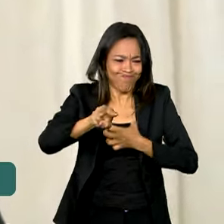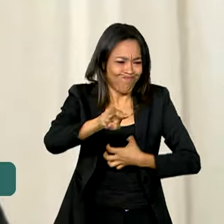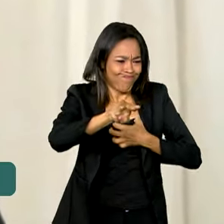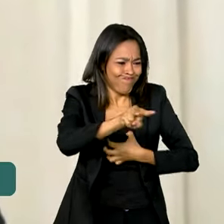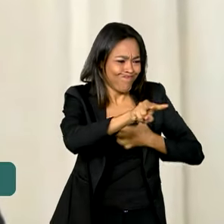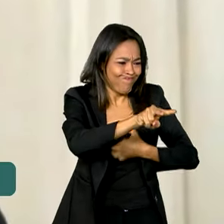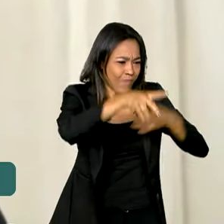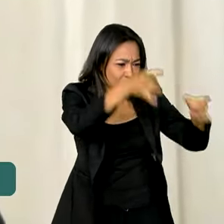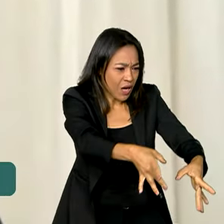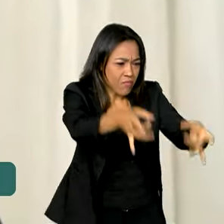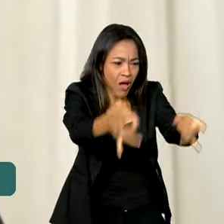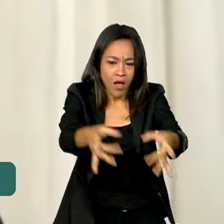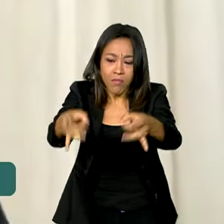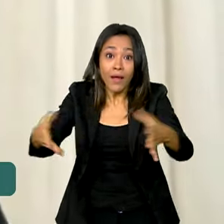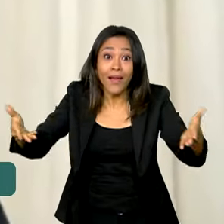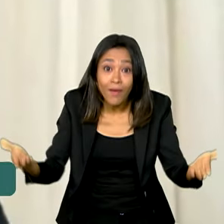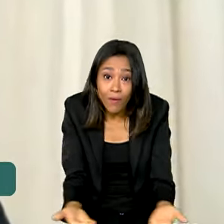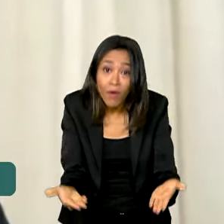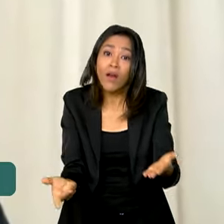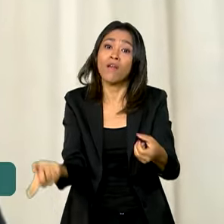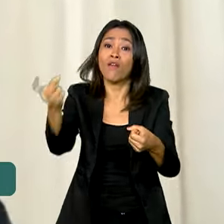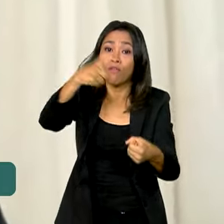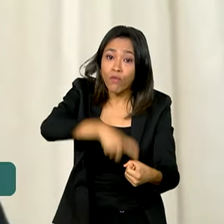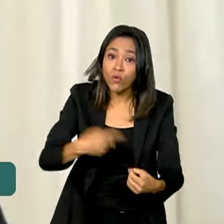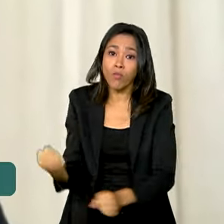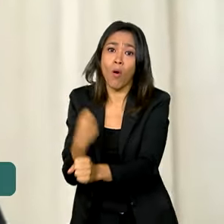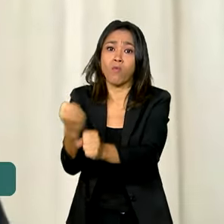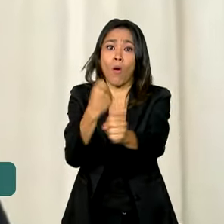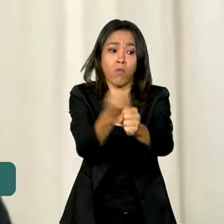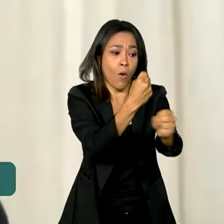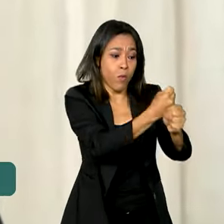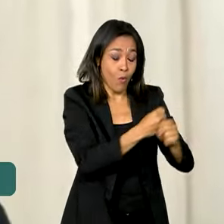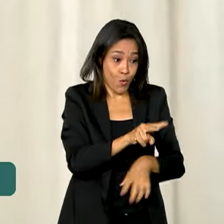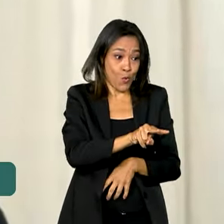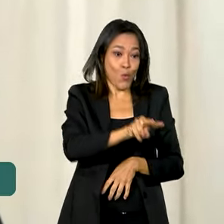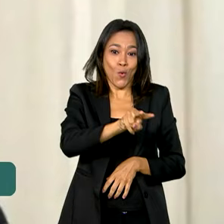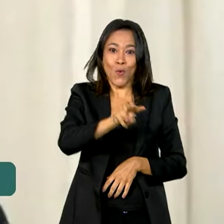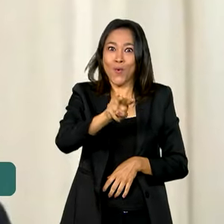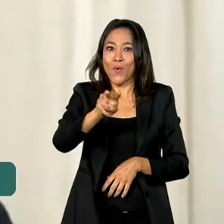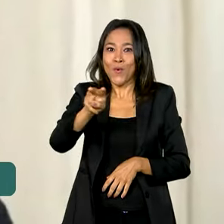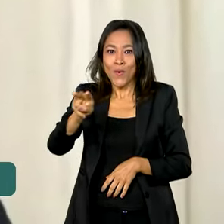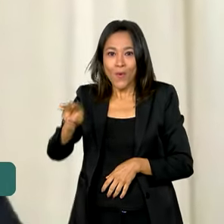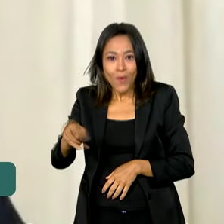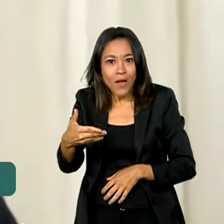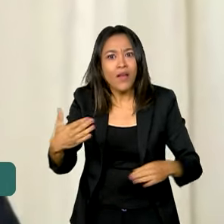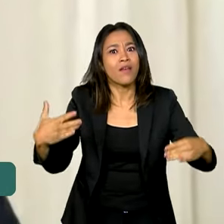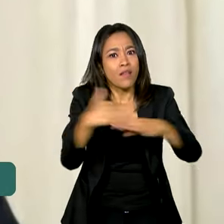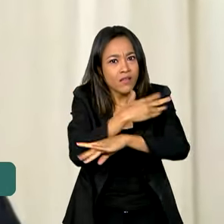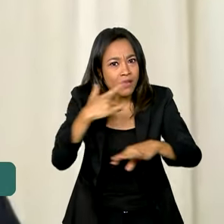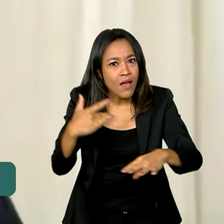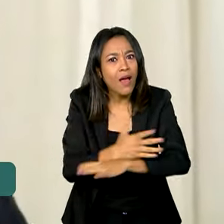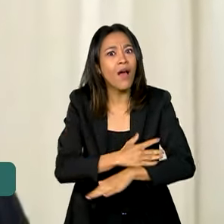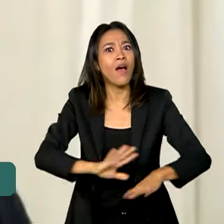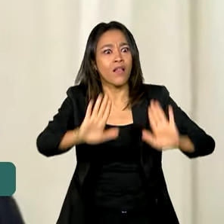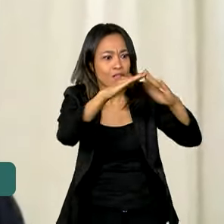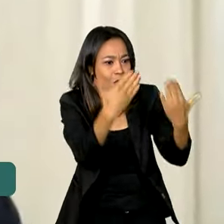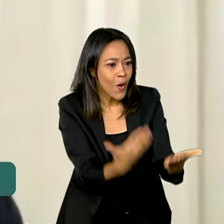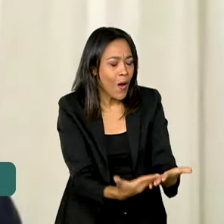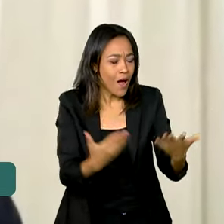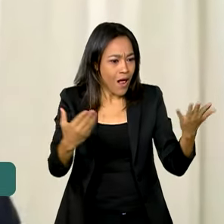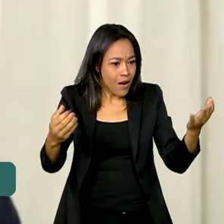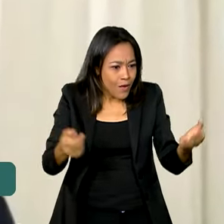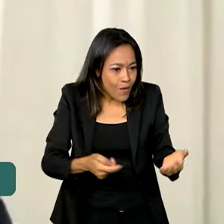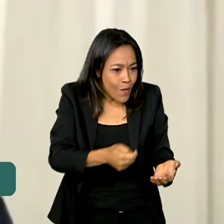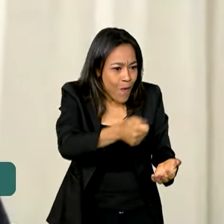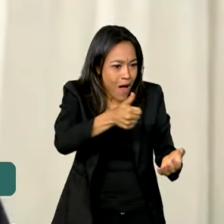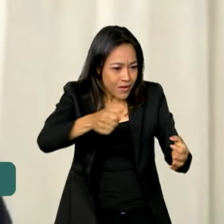Poder ver em andamento já essas obras, já em andamento aqui na cidade, a creche, já praticamente já